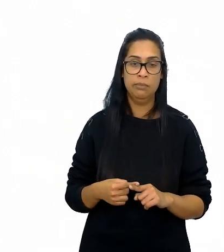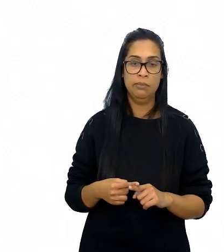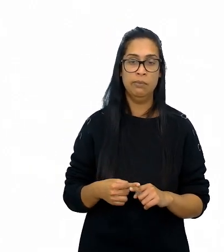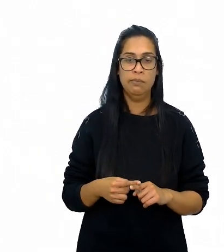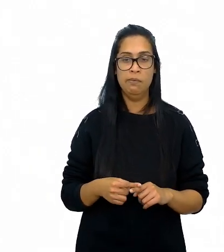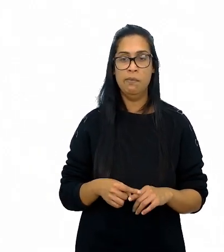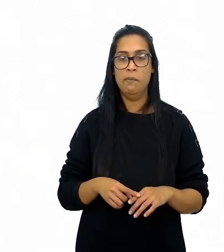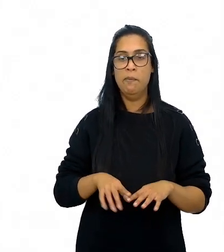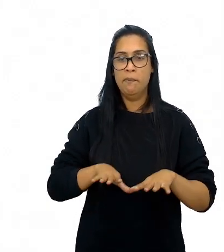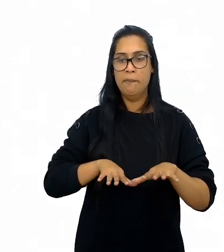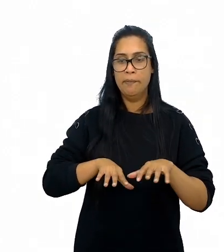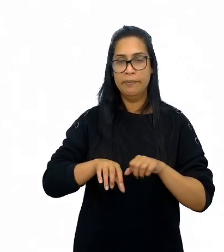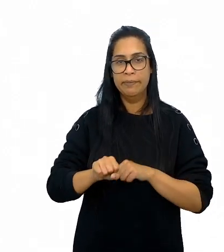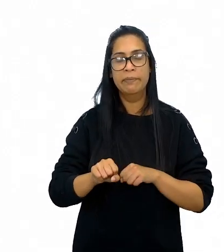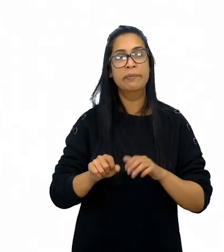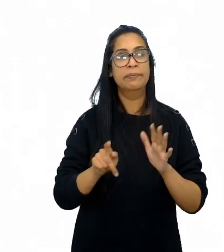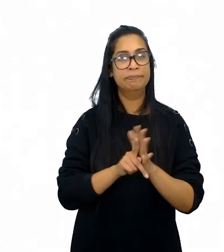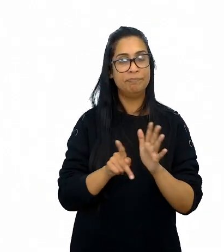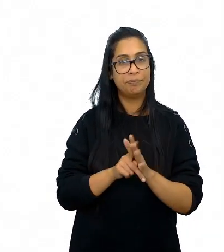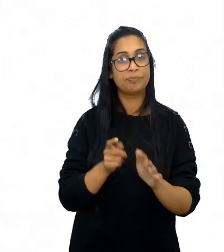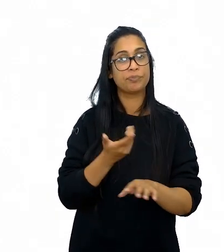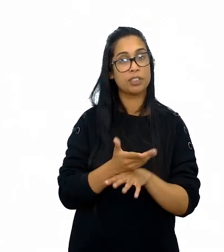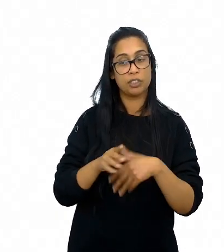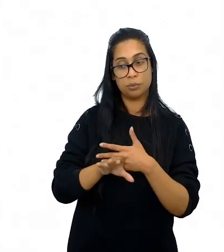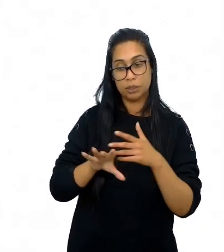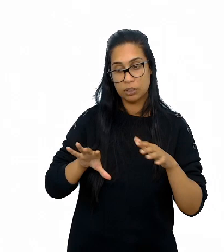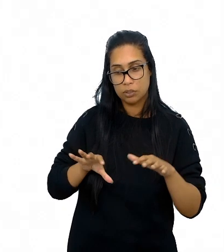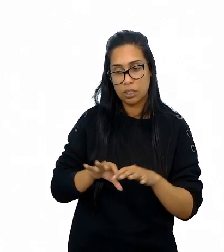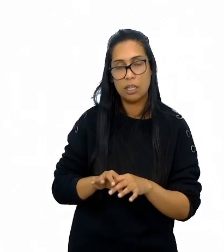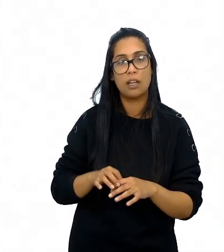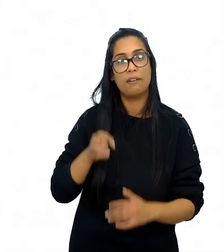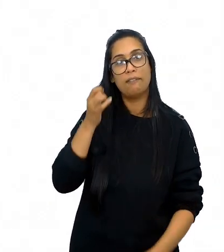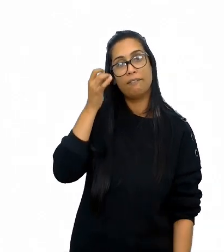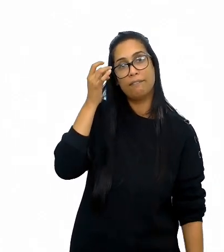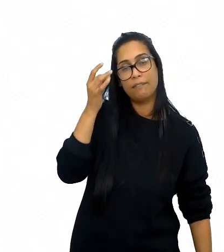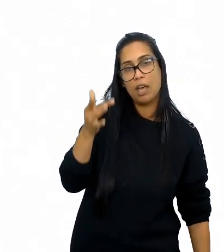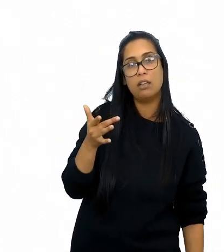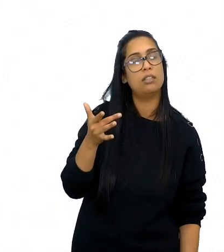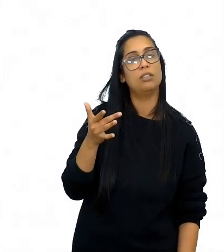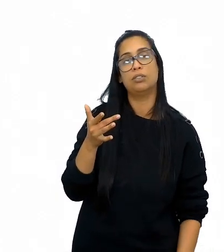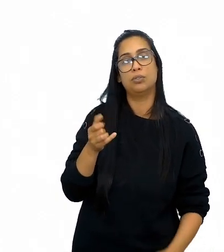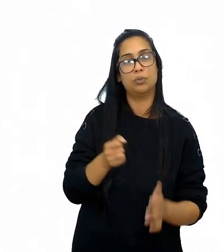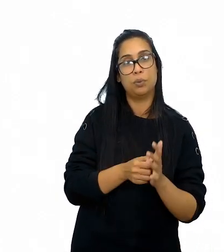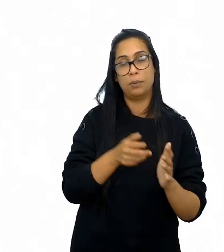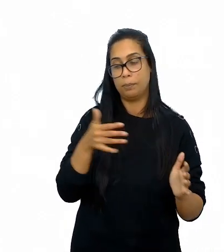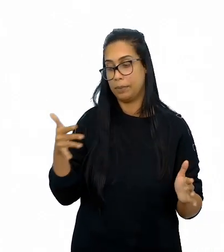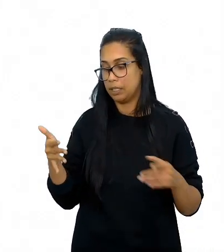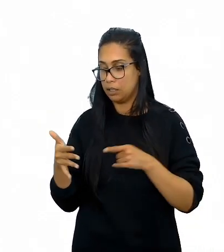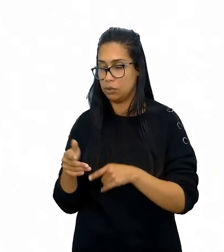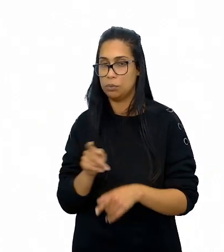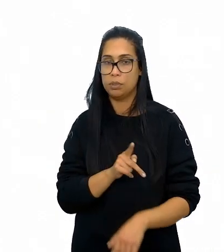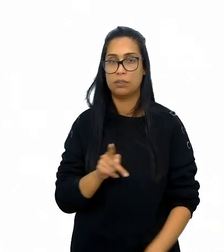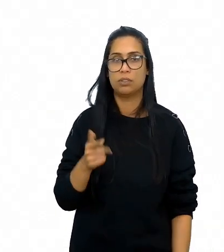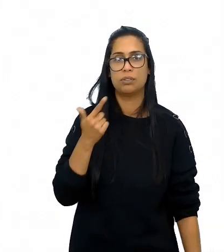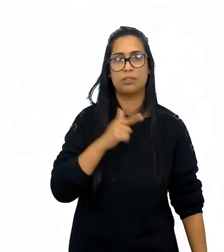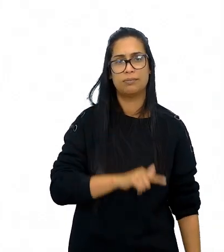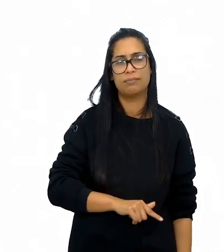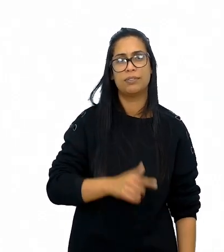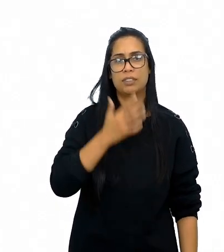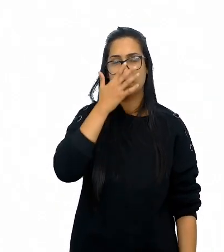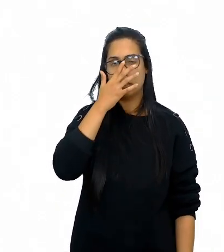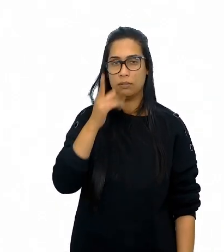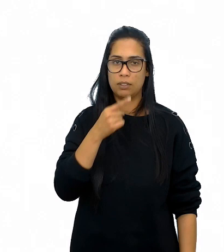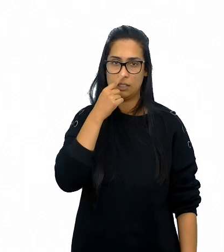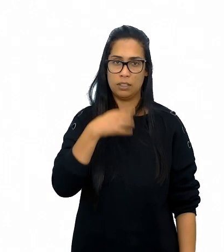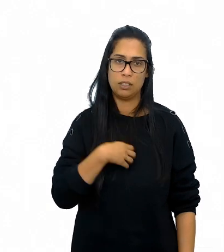formações interdisciplinares aqui na nossa equipe, para que também facilite esse processo para vocês. Hoje, infelizmente, eu estou